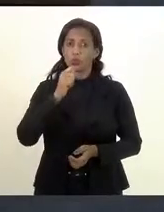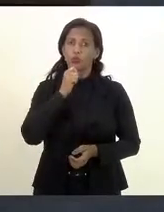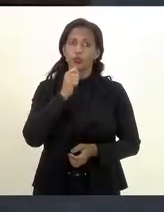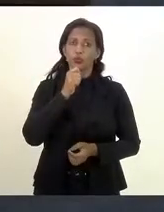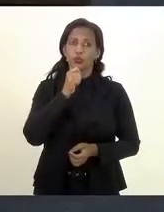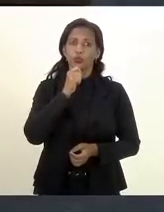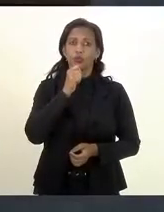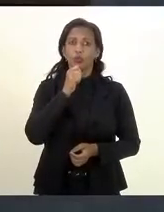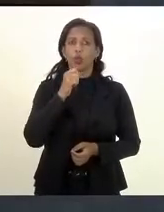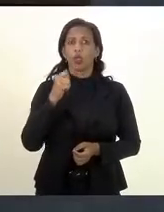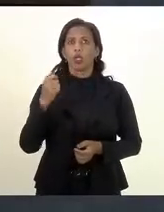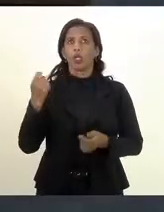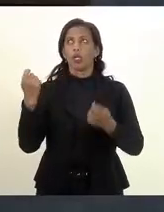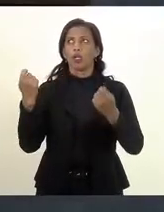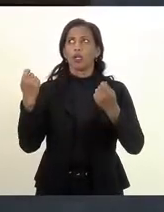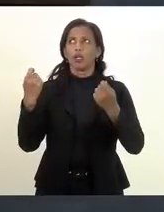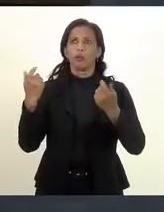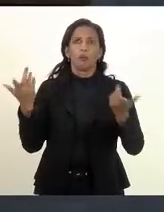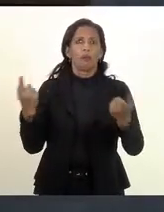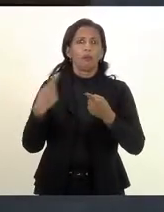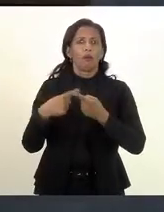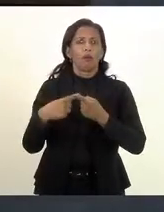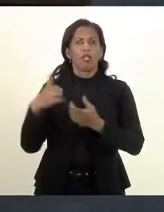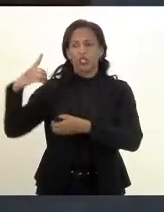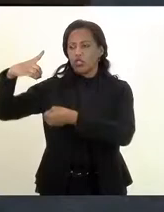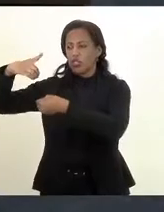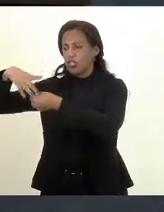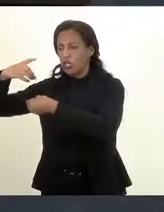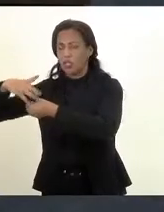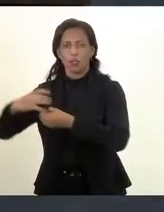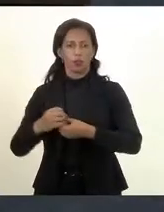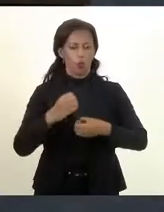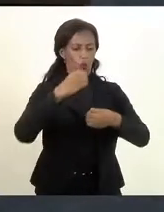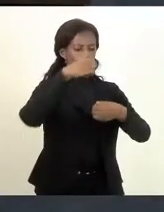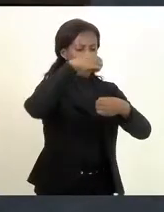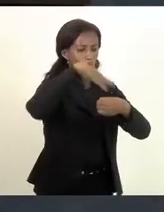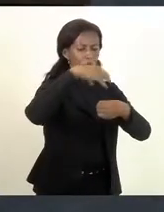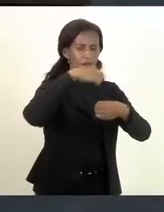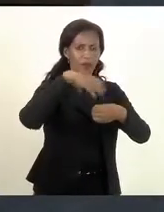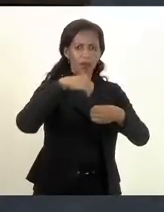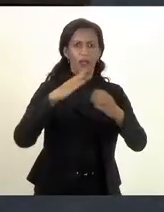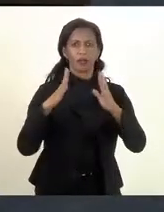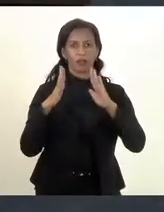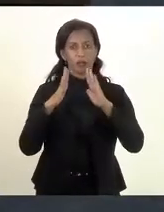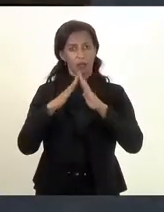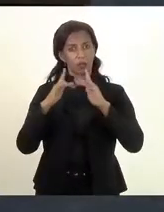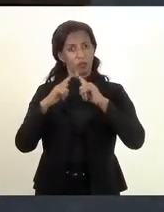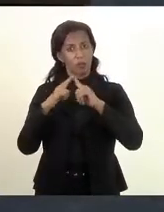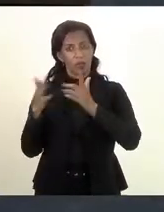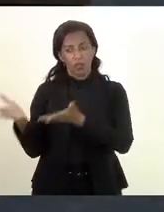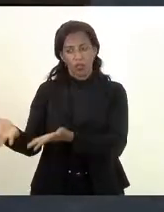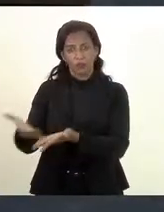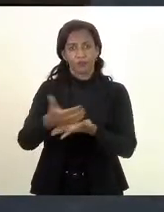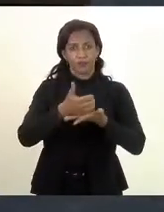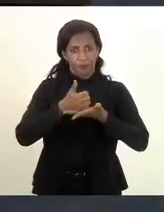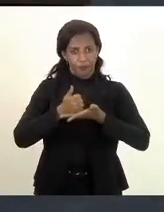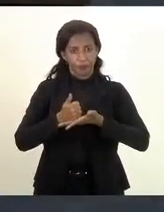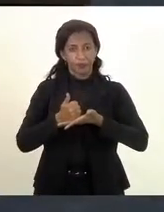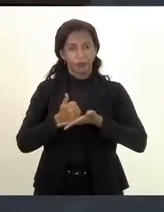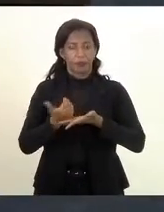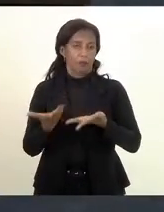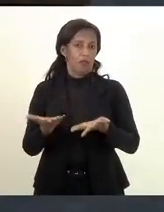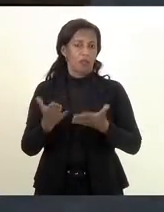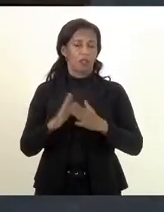o dízimo, não tem sentido as ofertas que uma igreja recebe, que um templo qualquer religioso